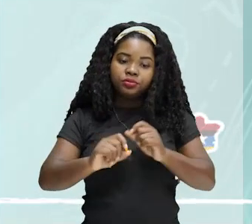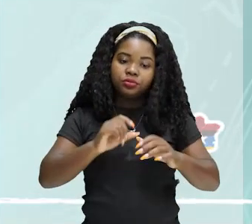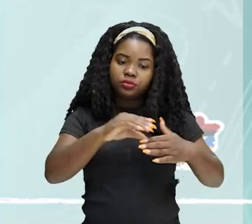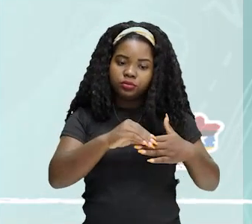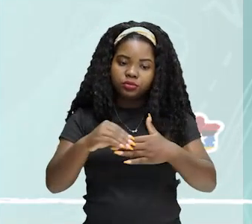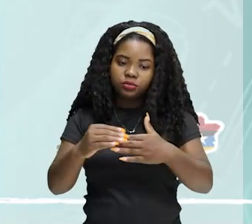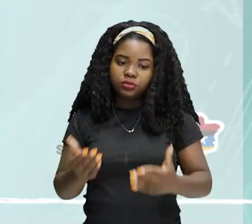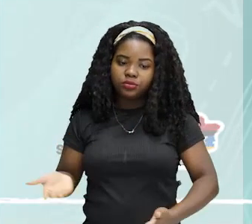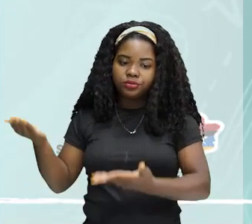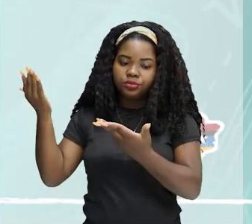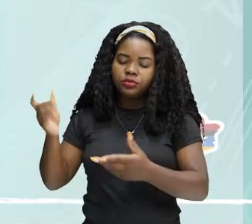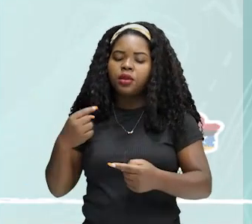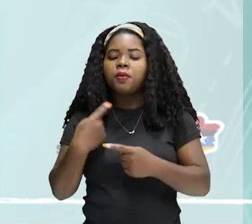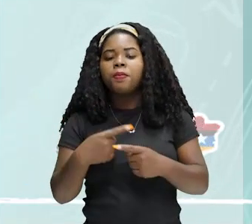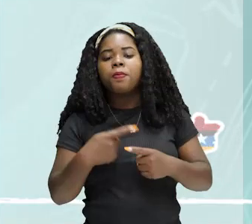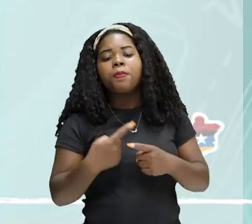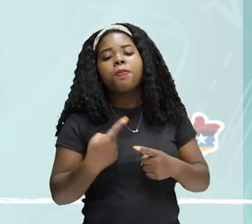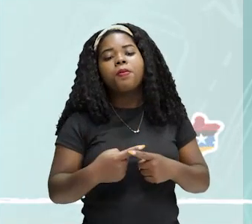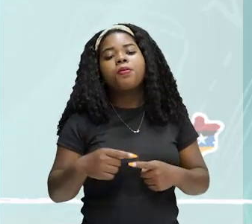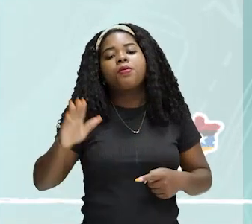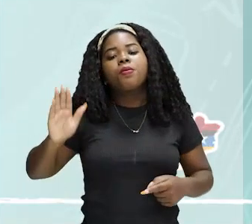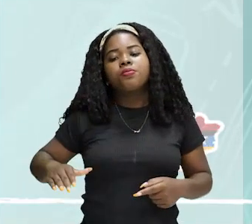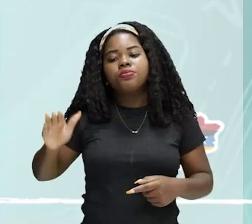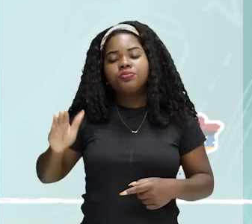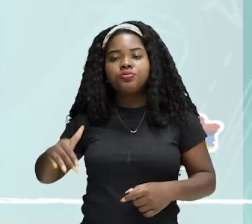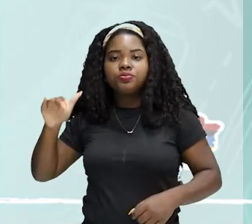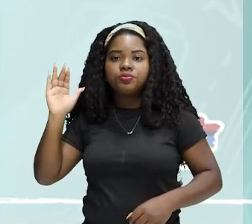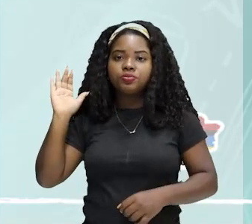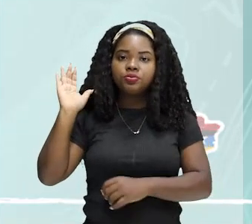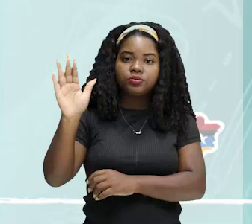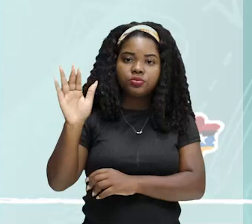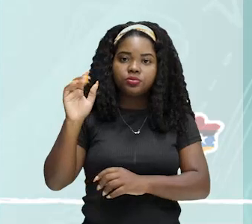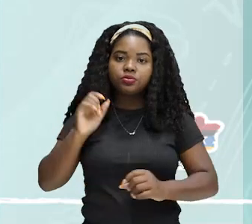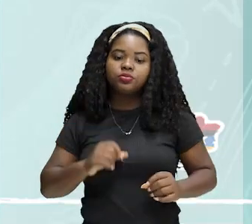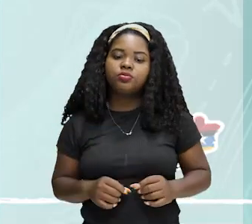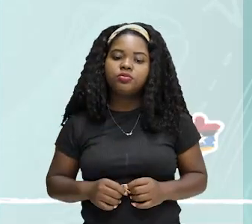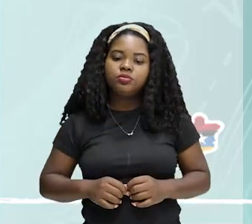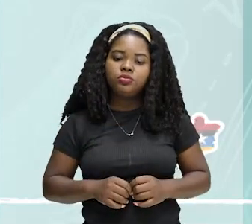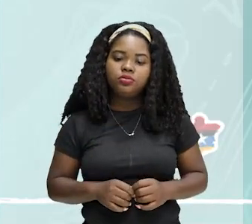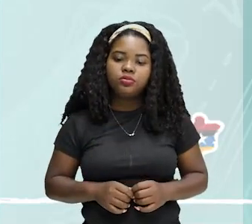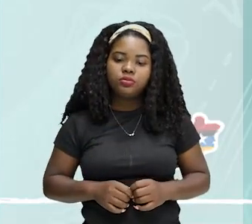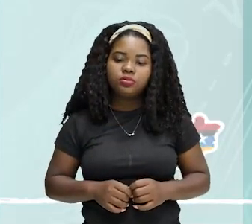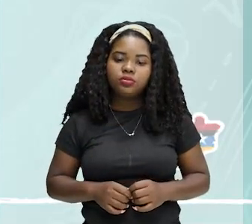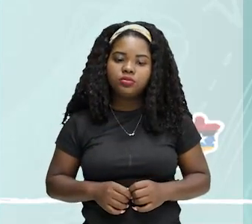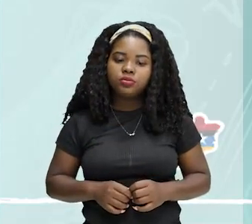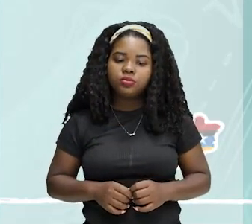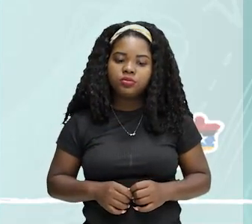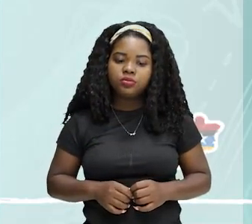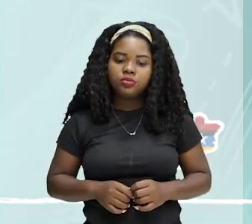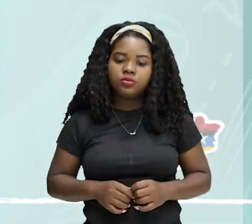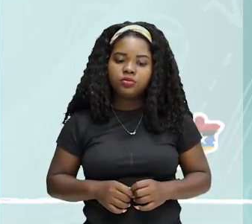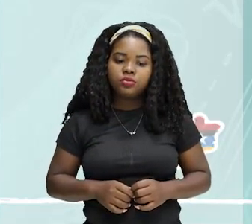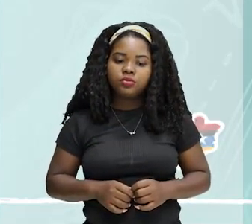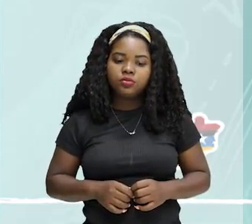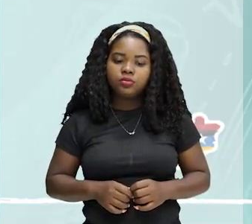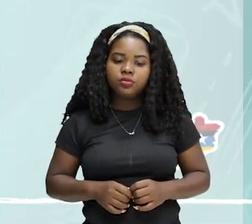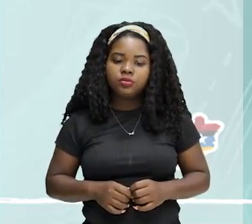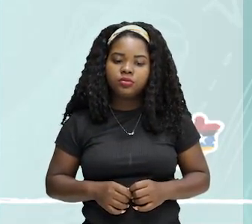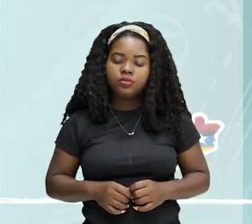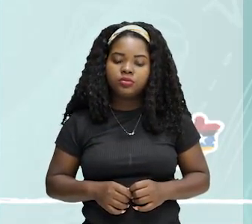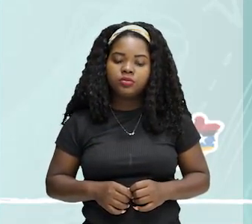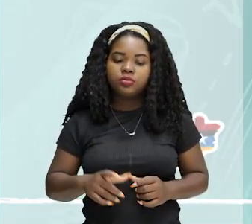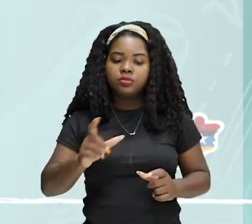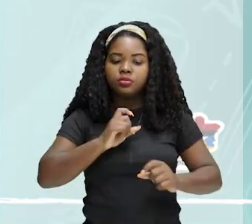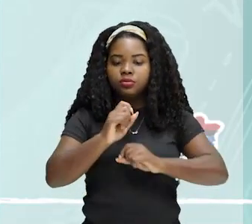Por que o basquetebol sofre em relação às outras modalidades esportivas, em relação ao futebol, por exemplo, que é